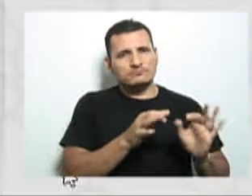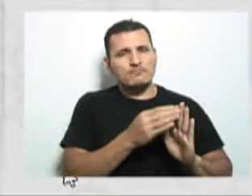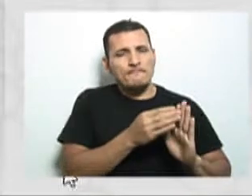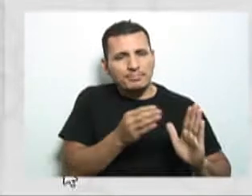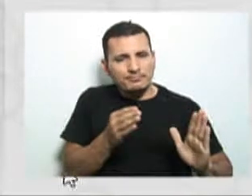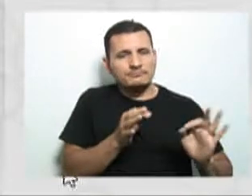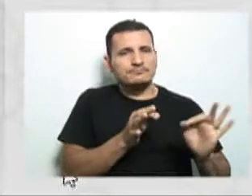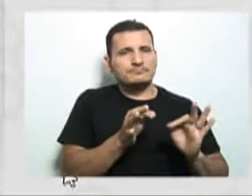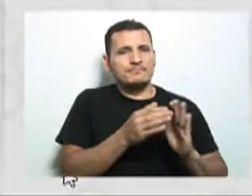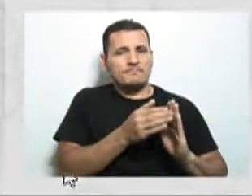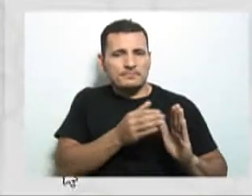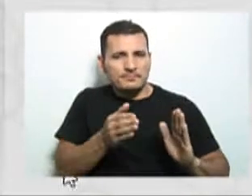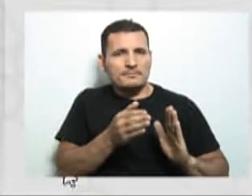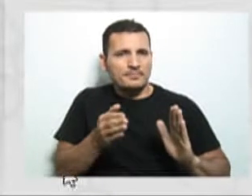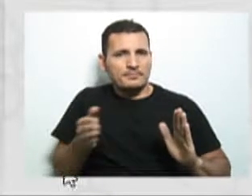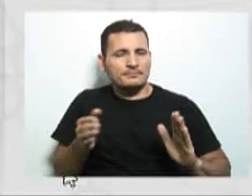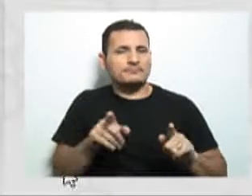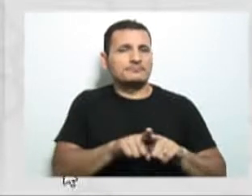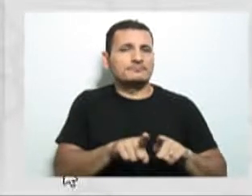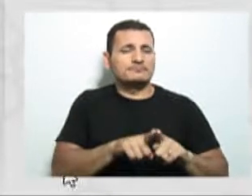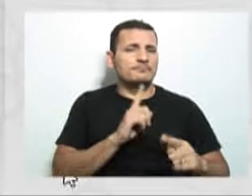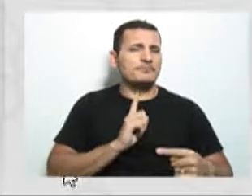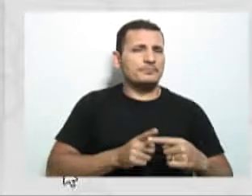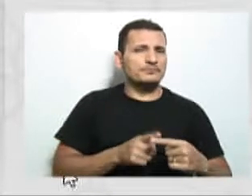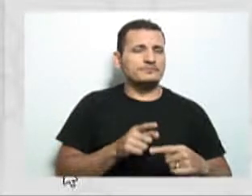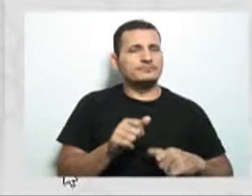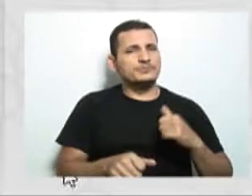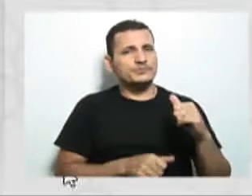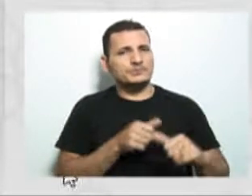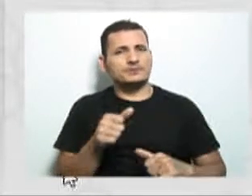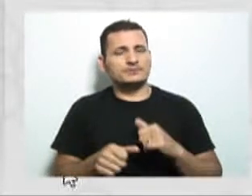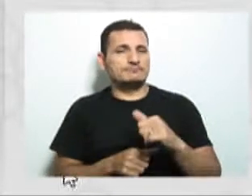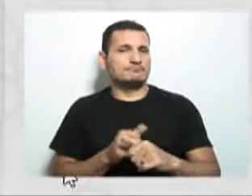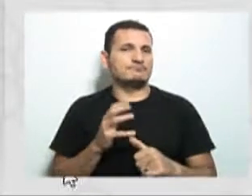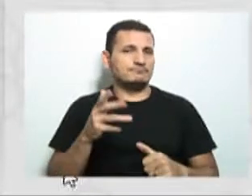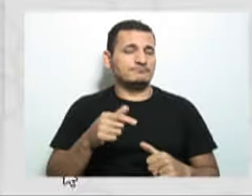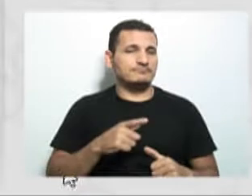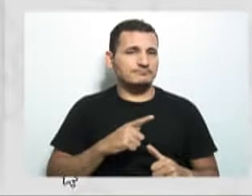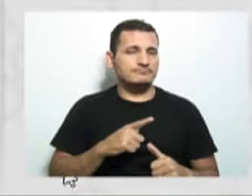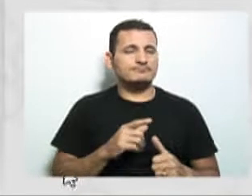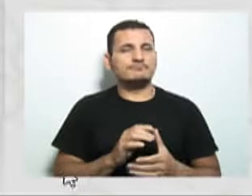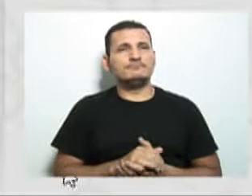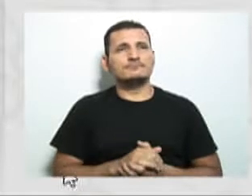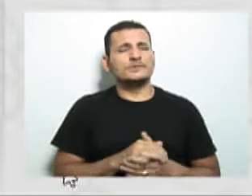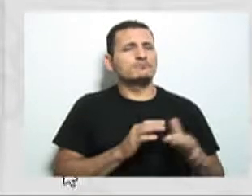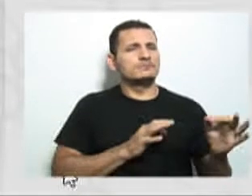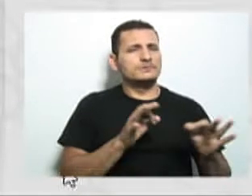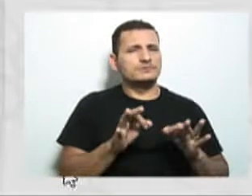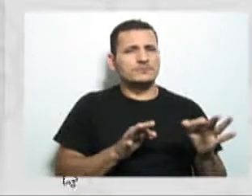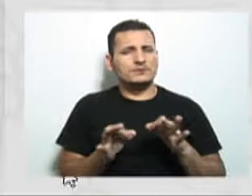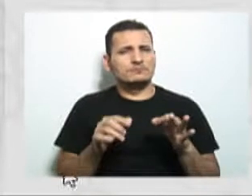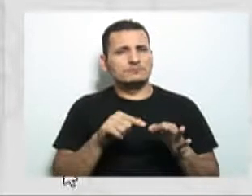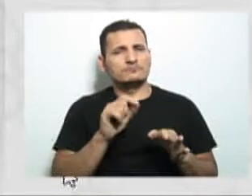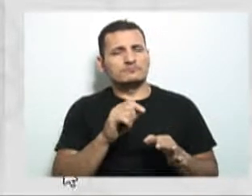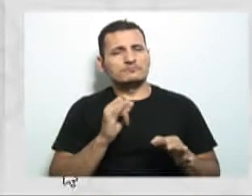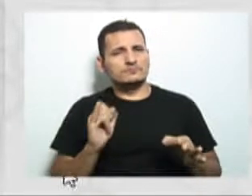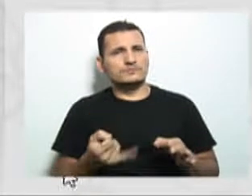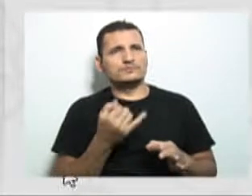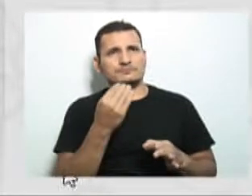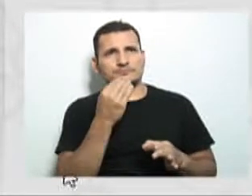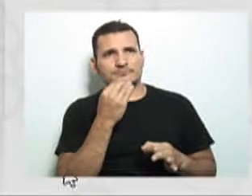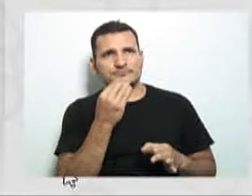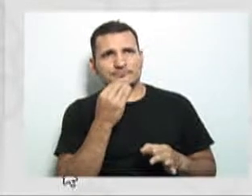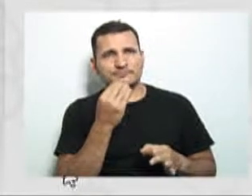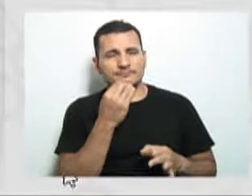curto e médio prazo. Por quê? Porque tudo está mudando constantemente, não é? Por meio dele, busca-se aproveitar